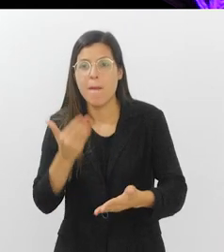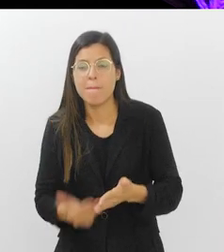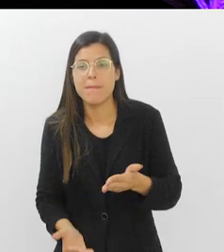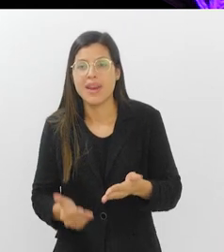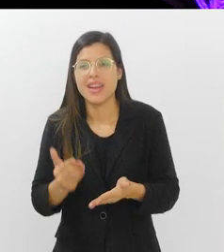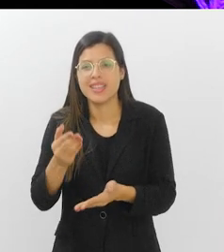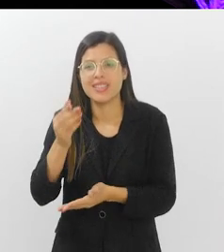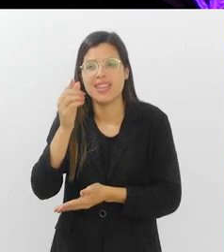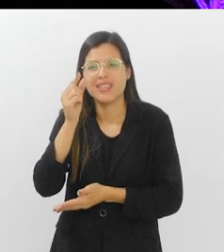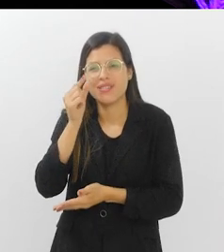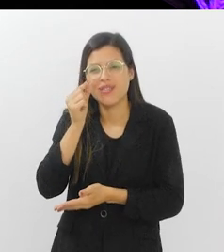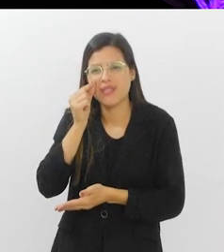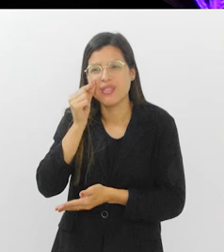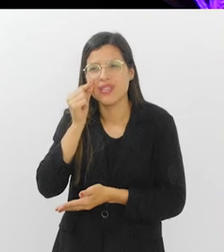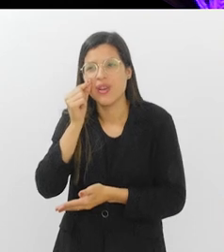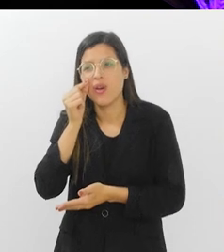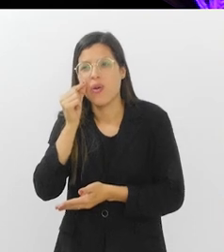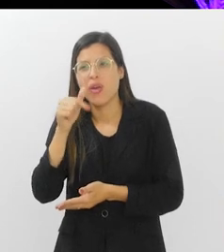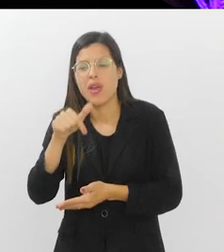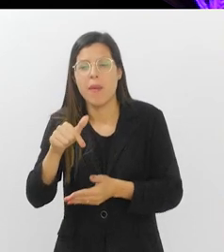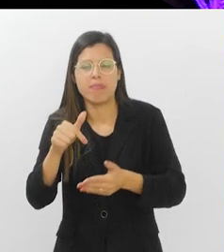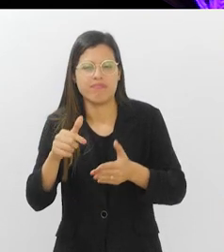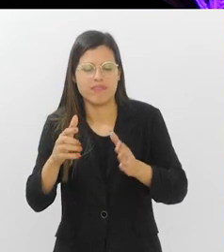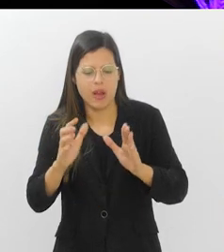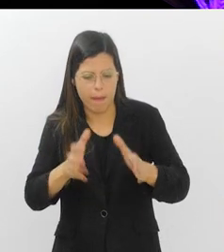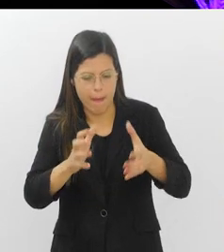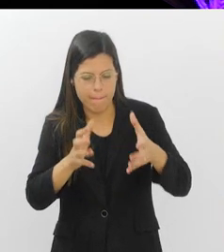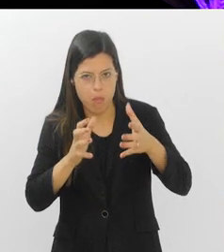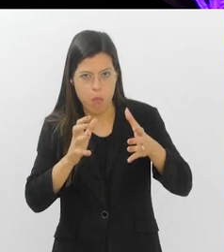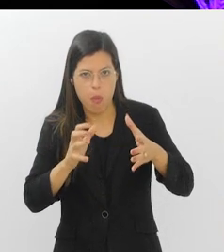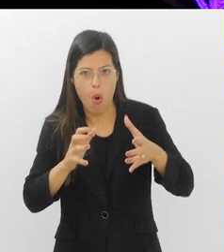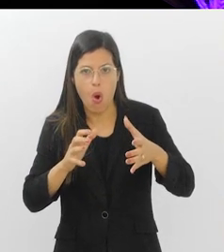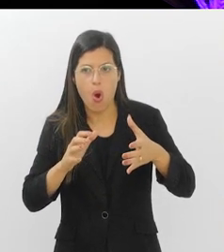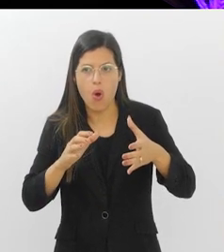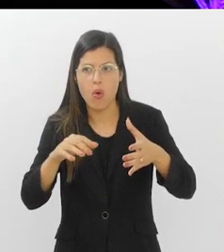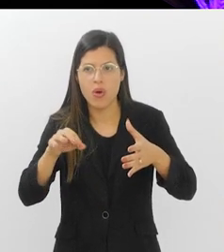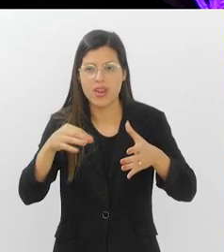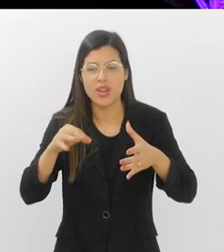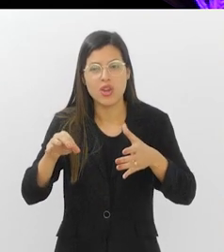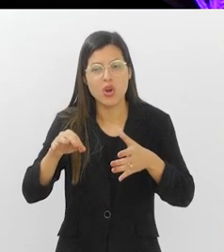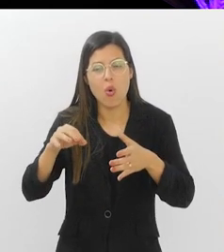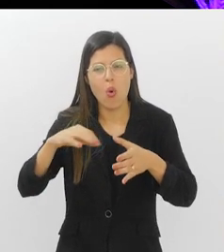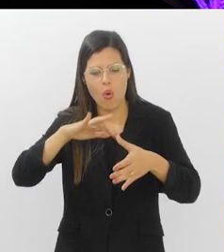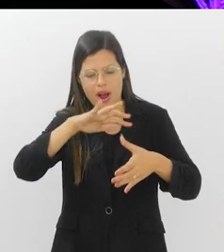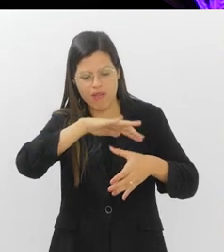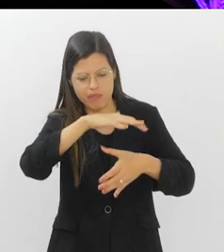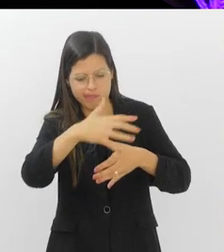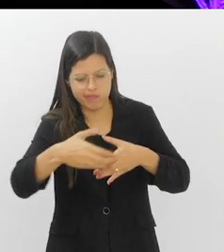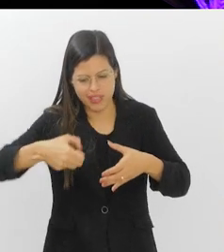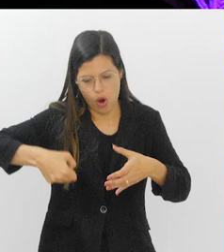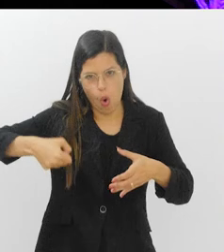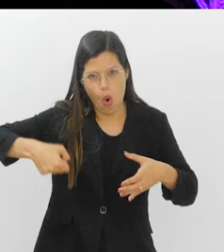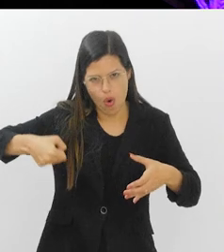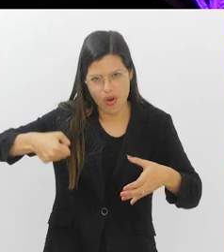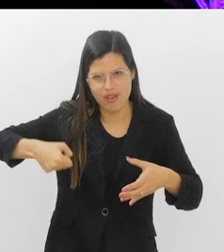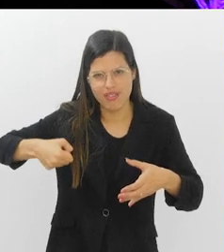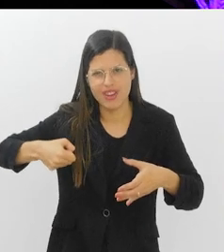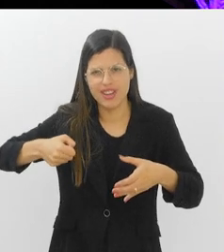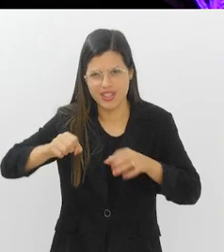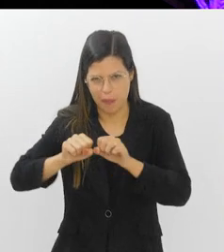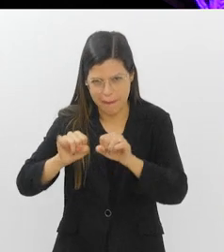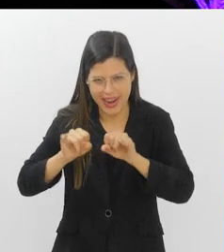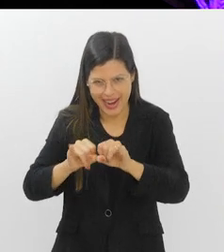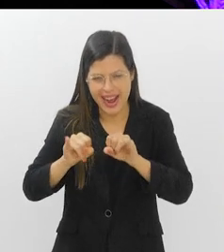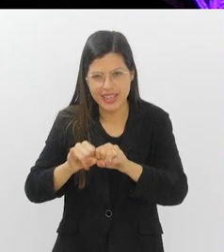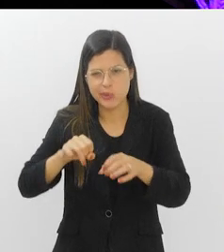tava perdendo a visão eu comecei a botar sacos na bola eu pegava uma bola envolvia naqueles sacolas plásticas aquelas que davam no